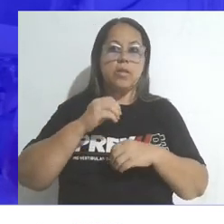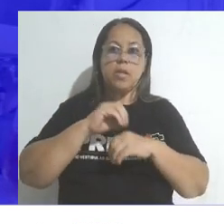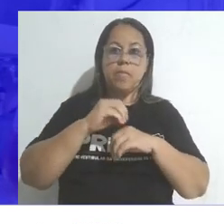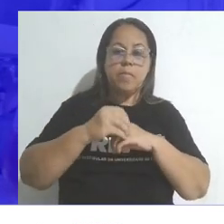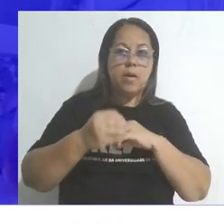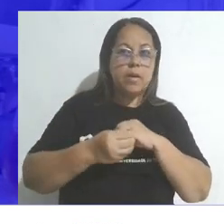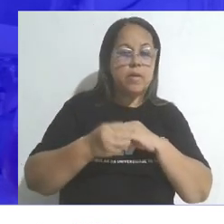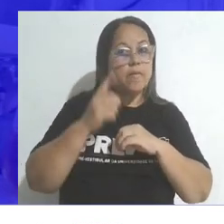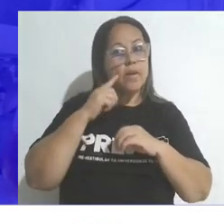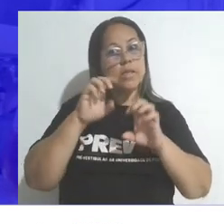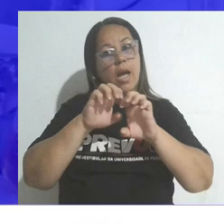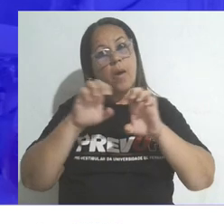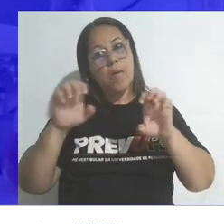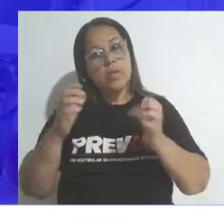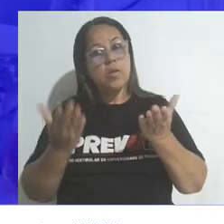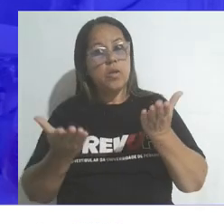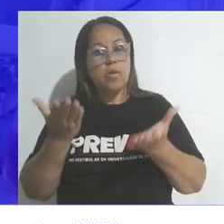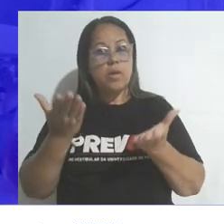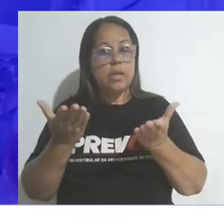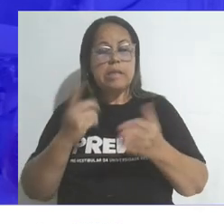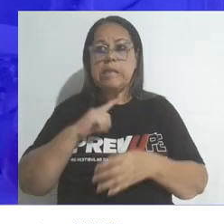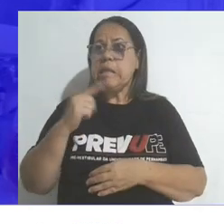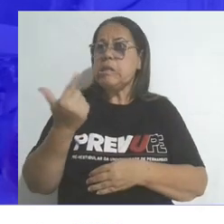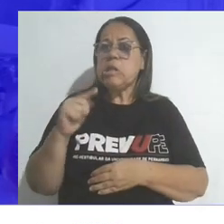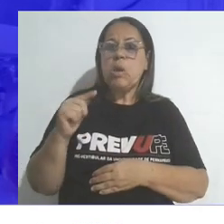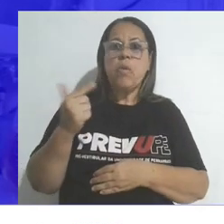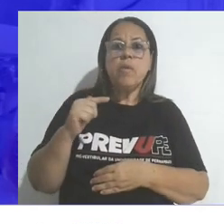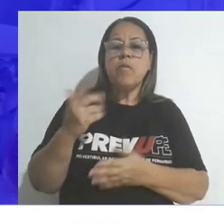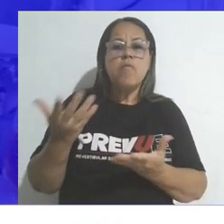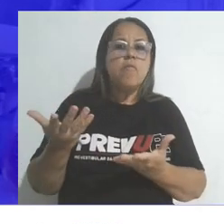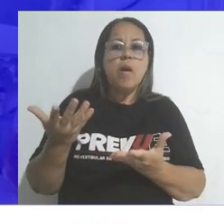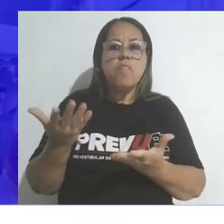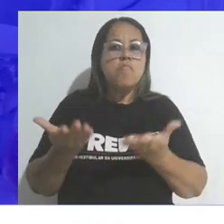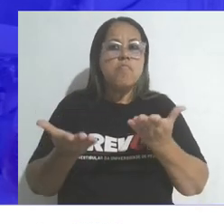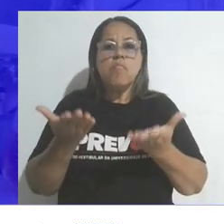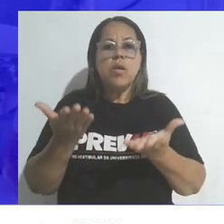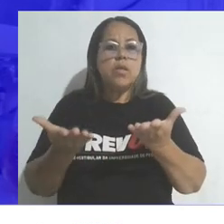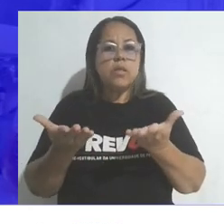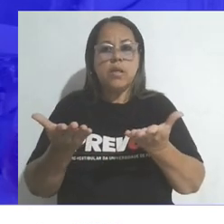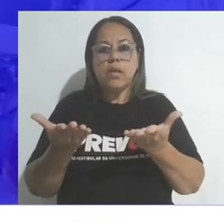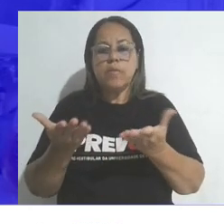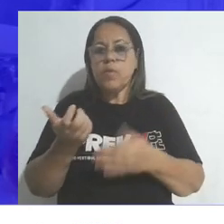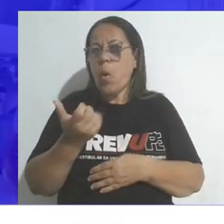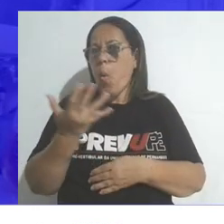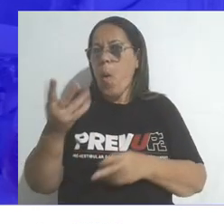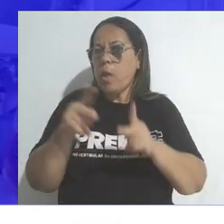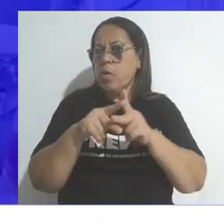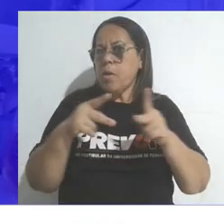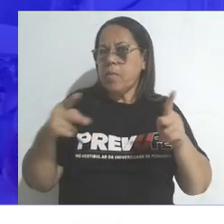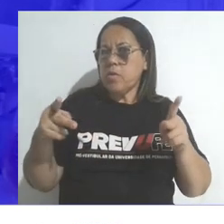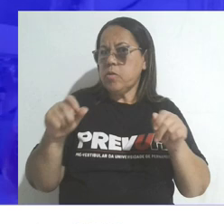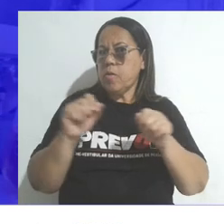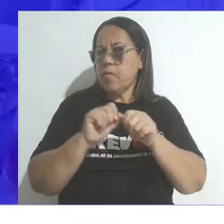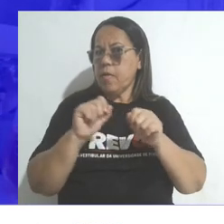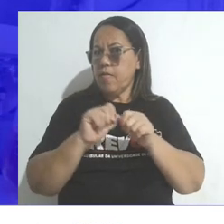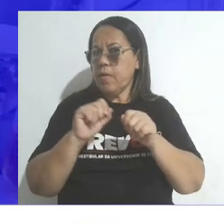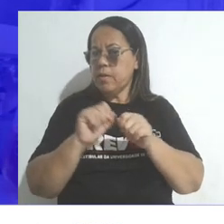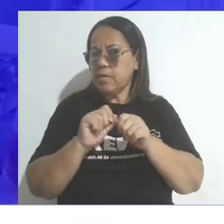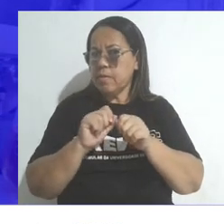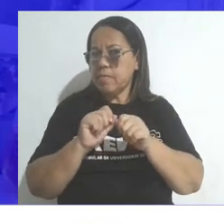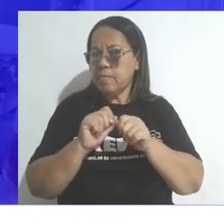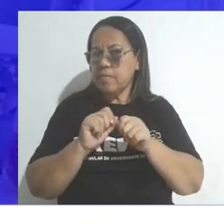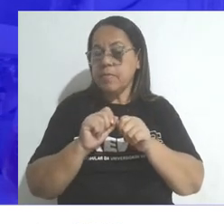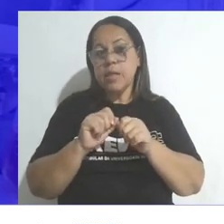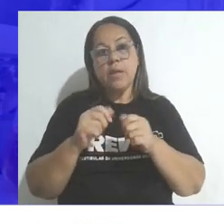equação está balanceada. E se a equação não estiver balanceada, quanto de produto eu vou formar nesse